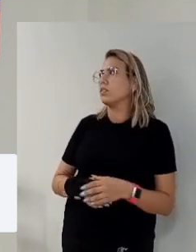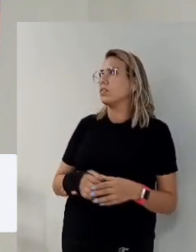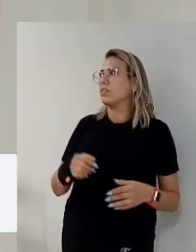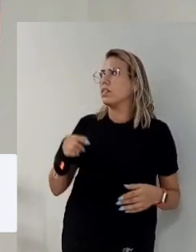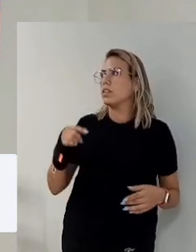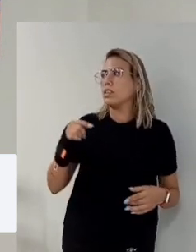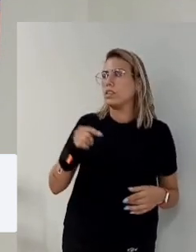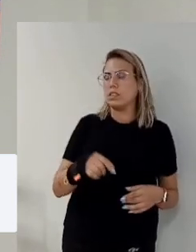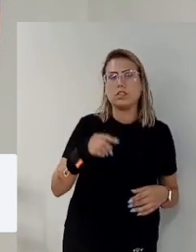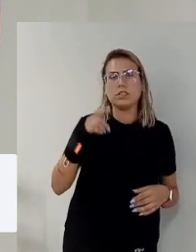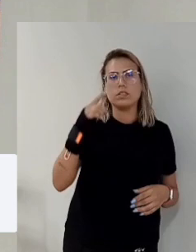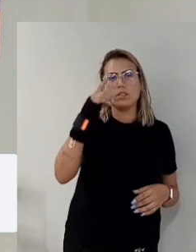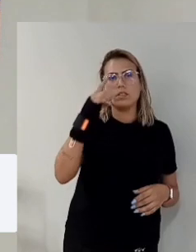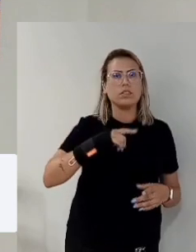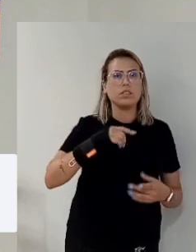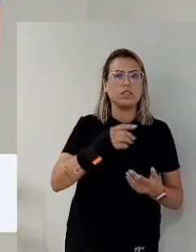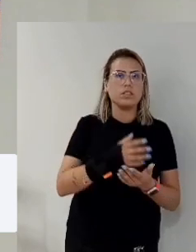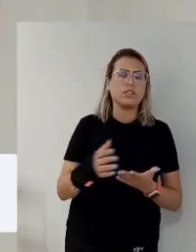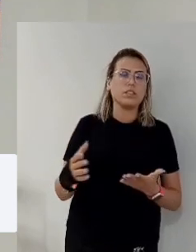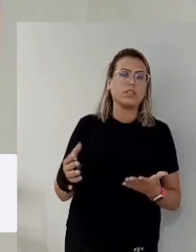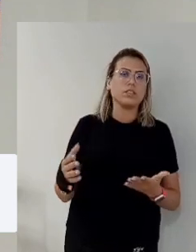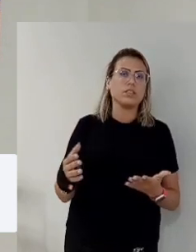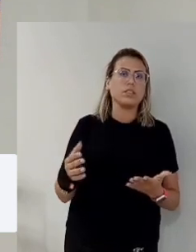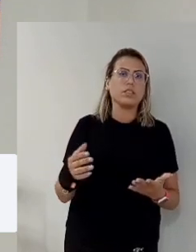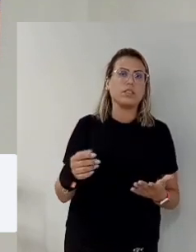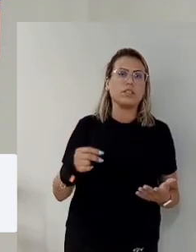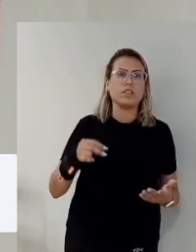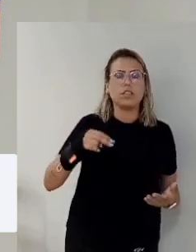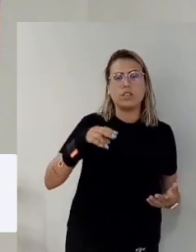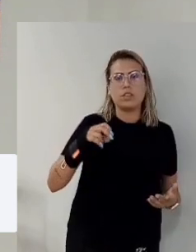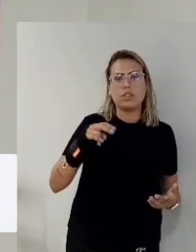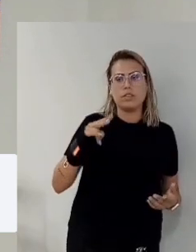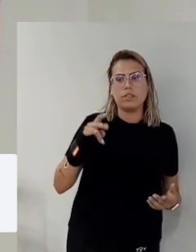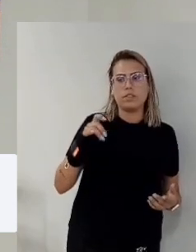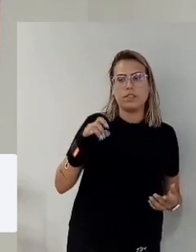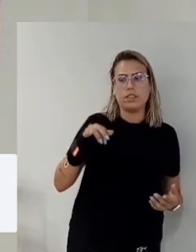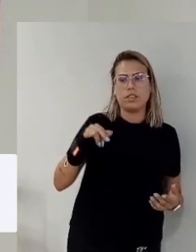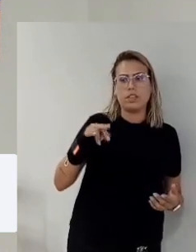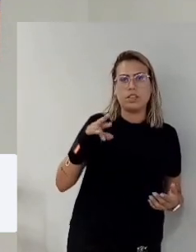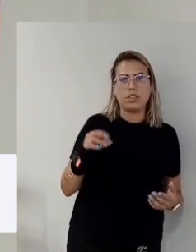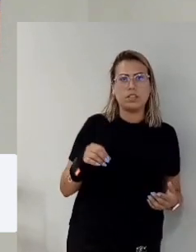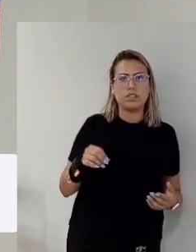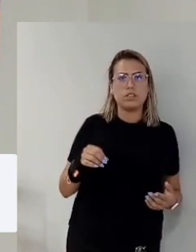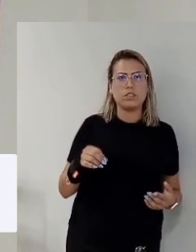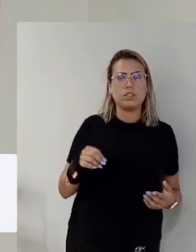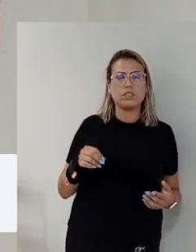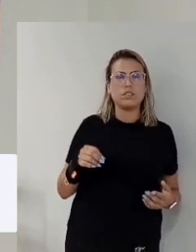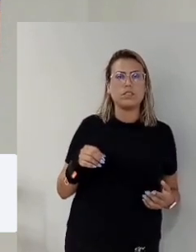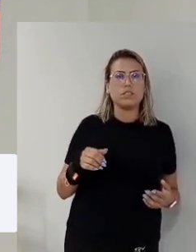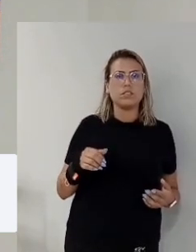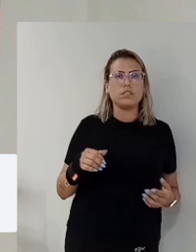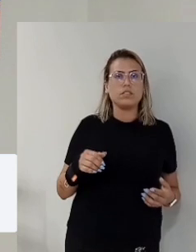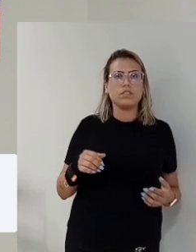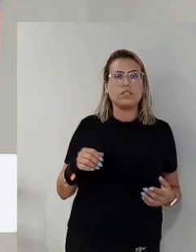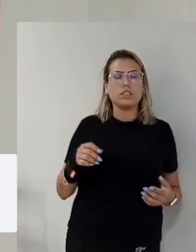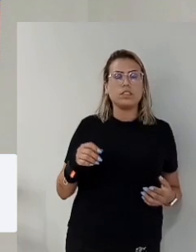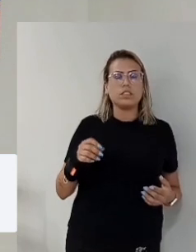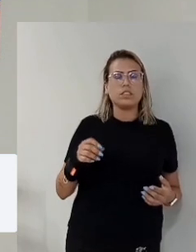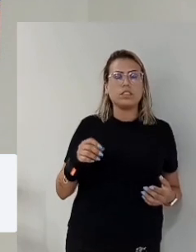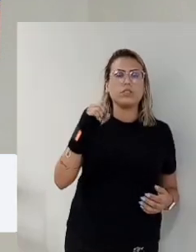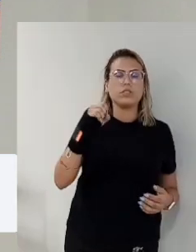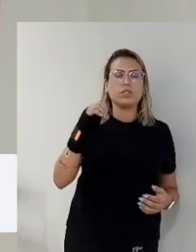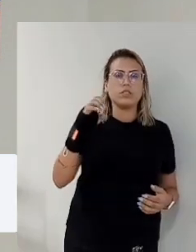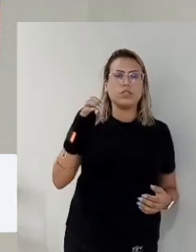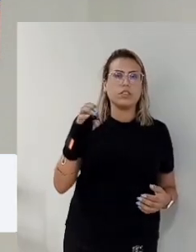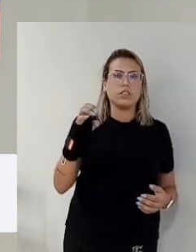né dará início aos novenos de São José ali na Aldeia Velha os novenos ali São José